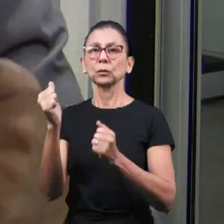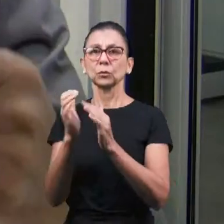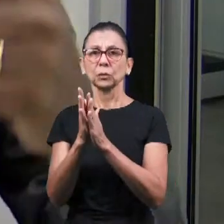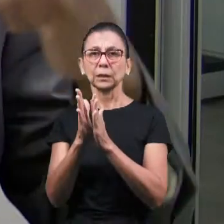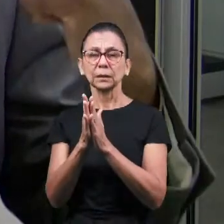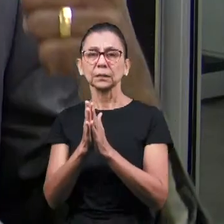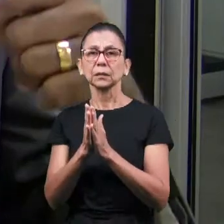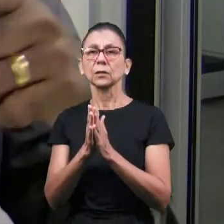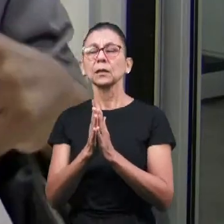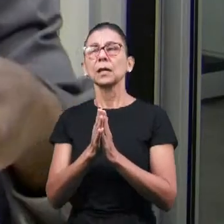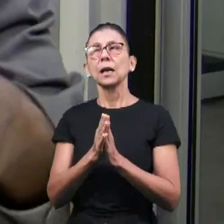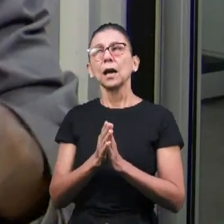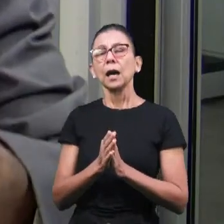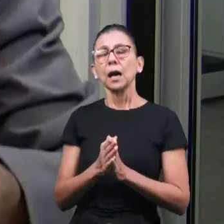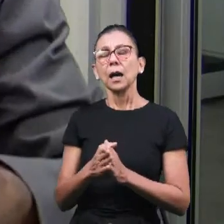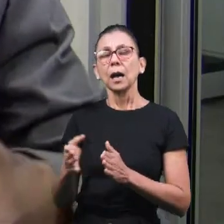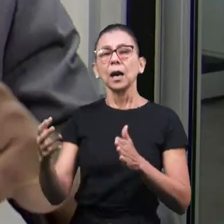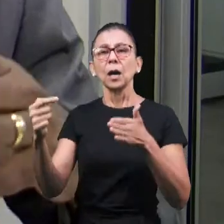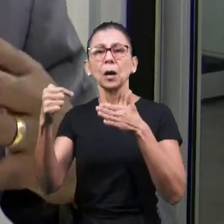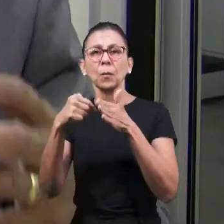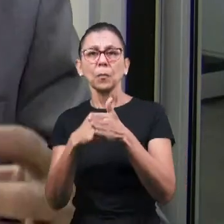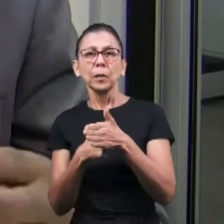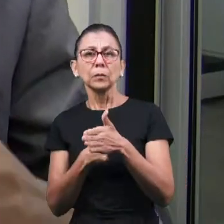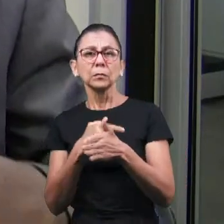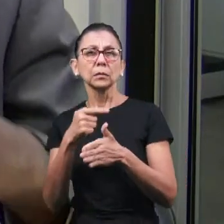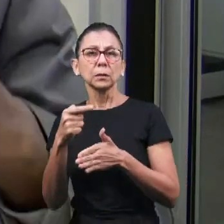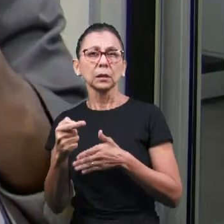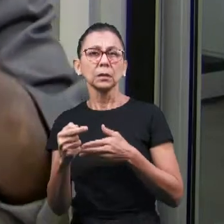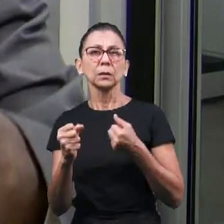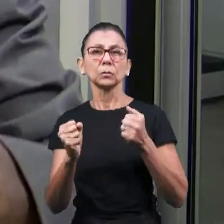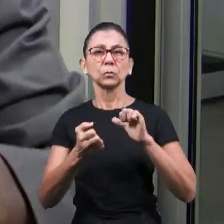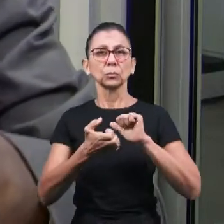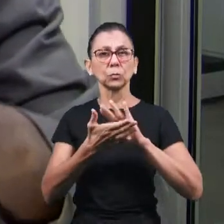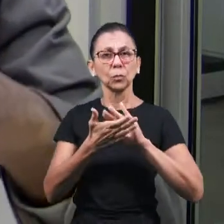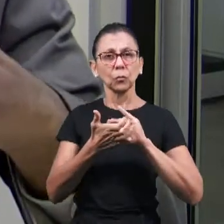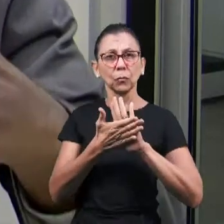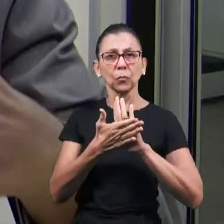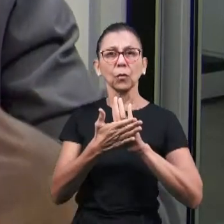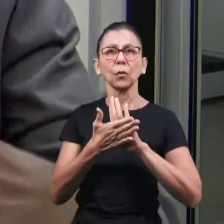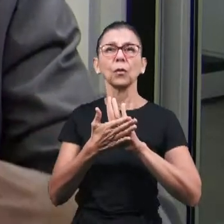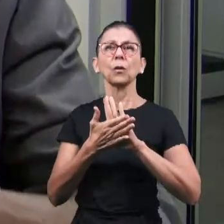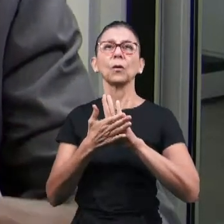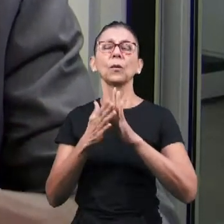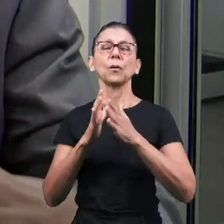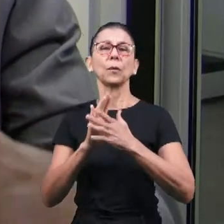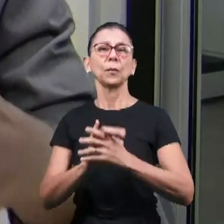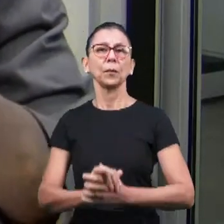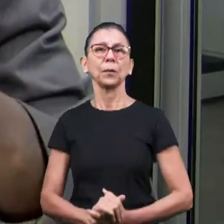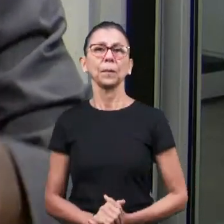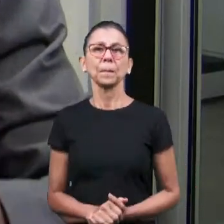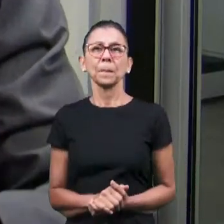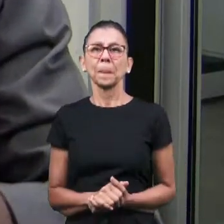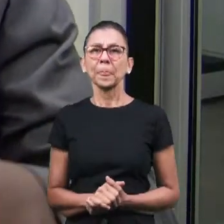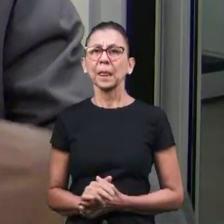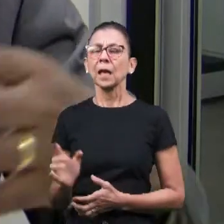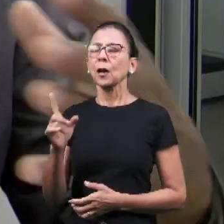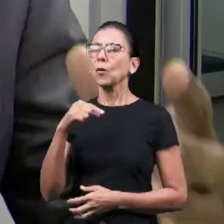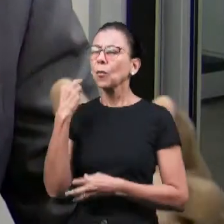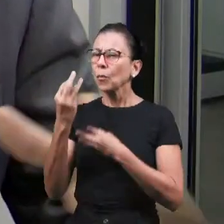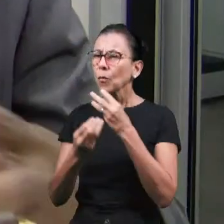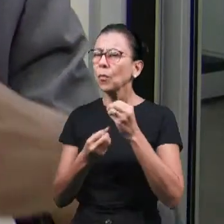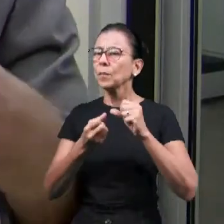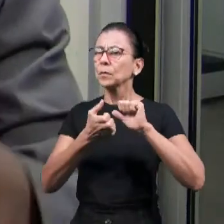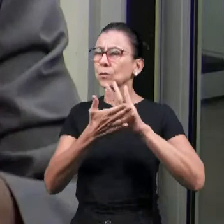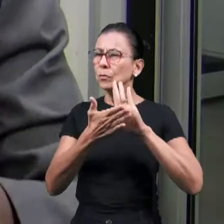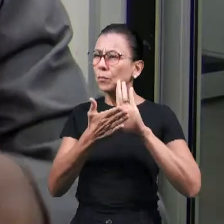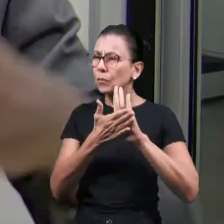online. Ó, a minha igreja canta esse louvor, aquele louvor mais tradicional. A minha igreja canta errado, ninguém acertou, só vocês. Como é que faz? Como é que eu